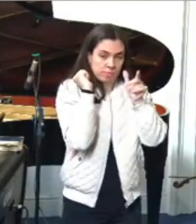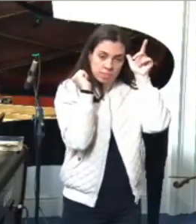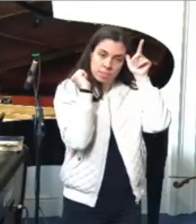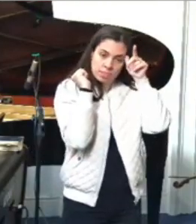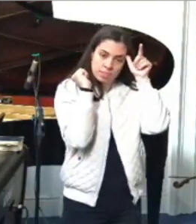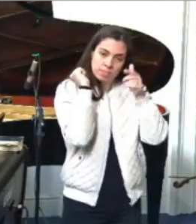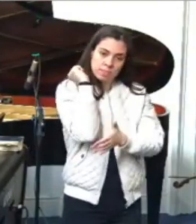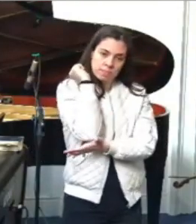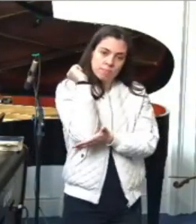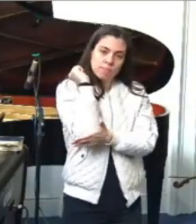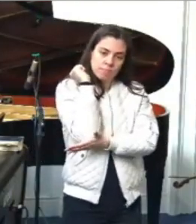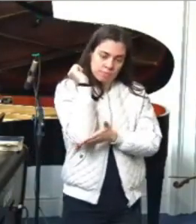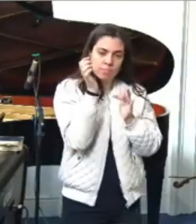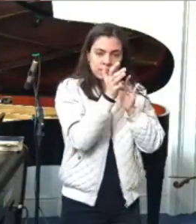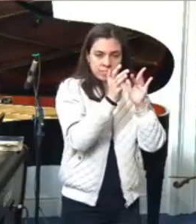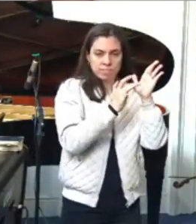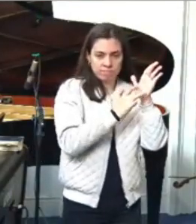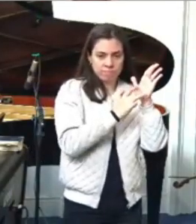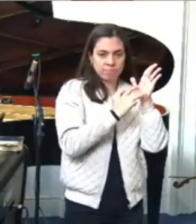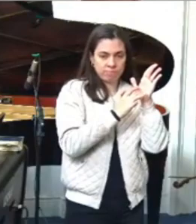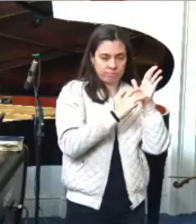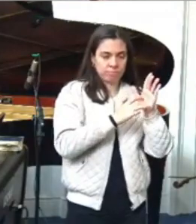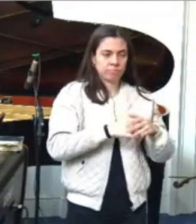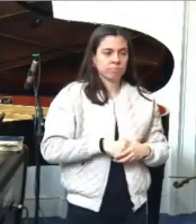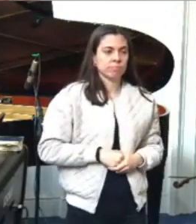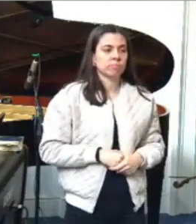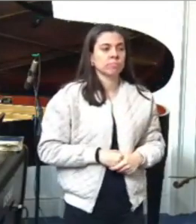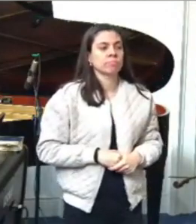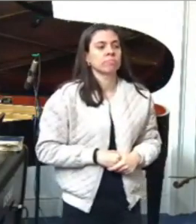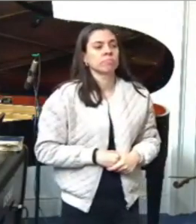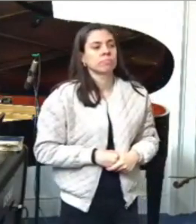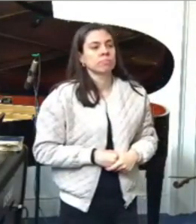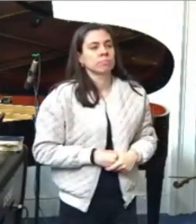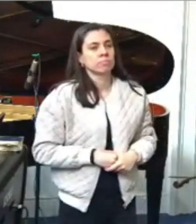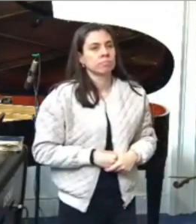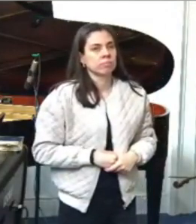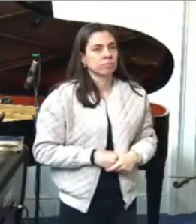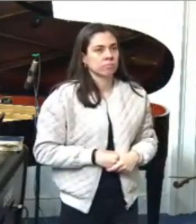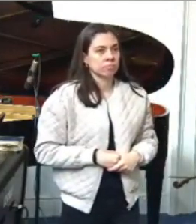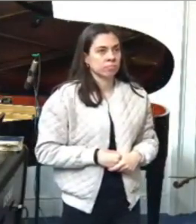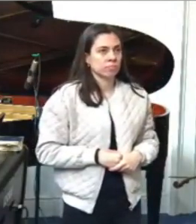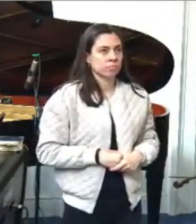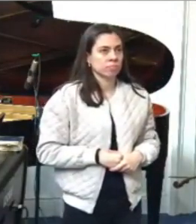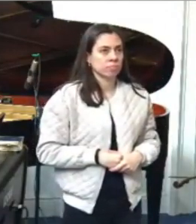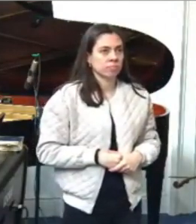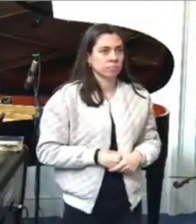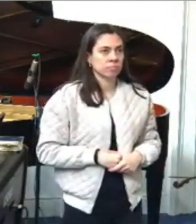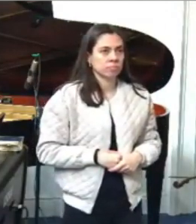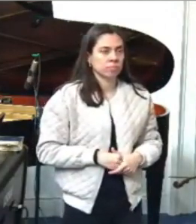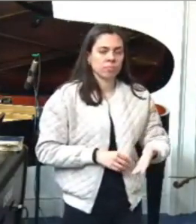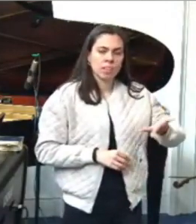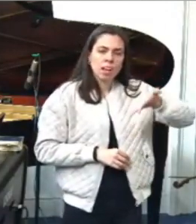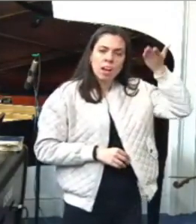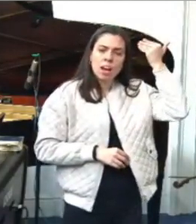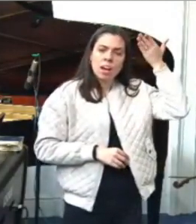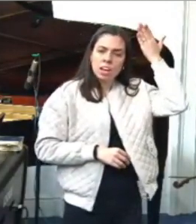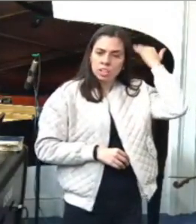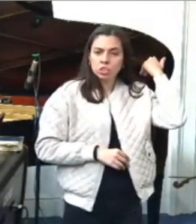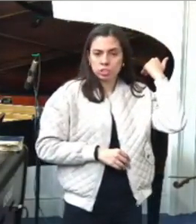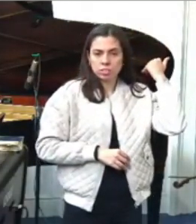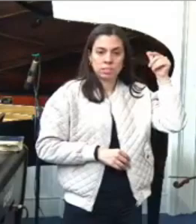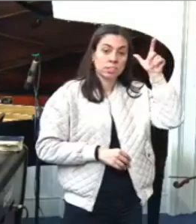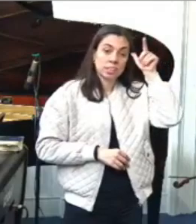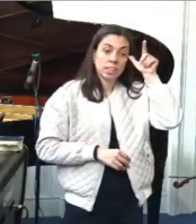Zacarias teve uma visão de Satanás à direita de Deus, acusando Josué, o sumo sacerdote, de estar com